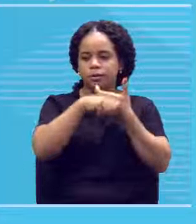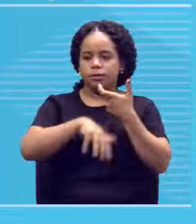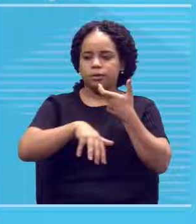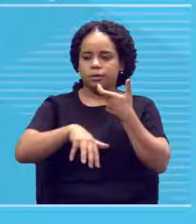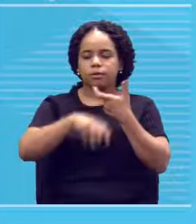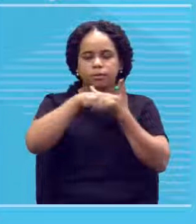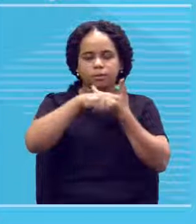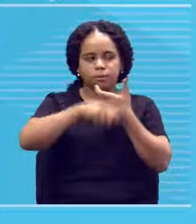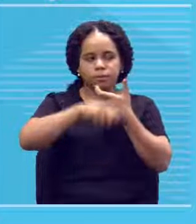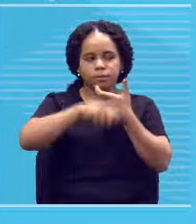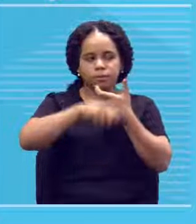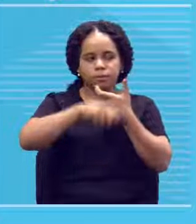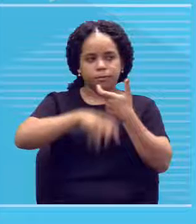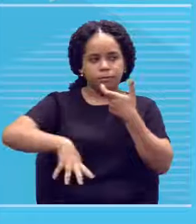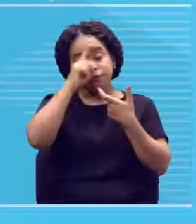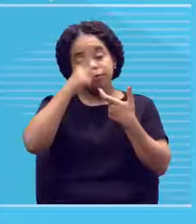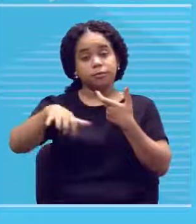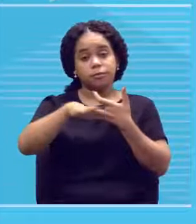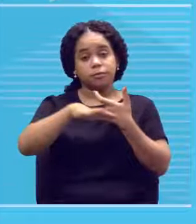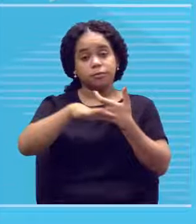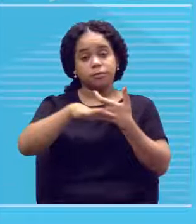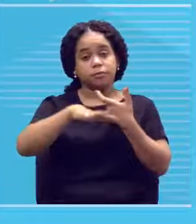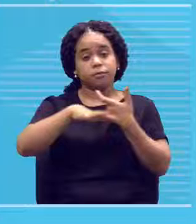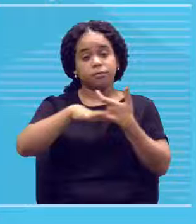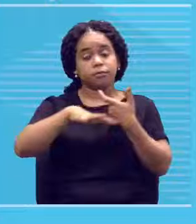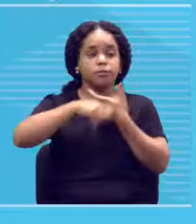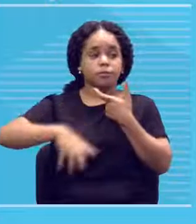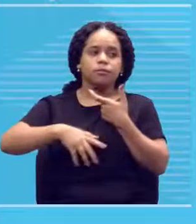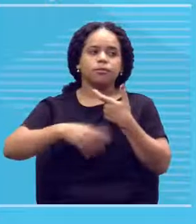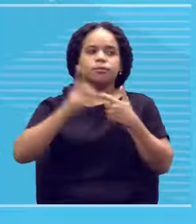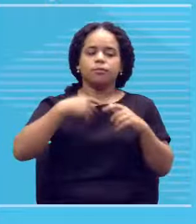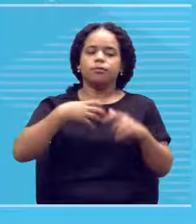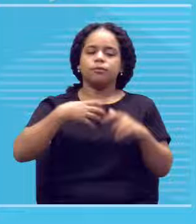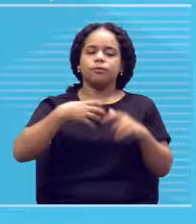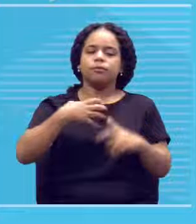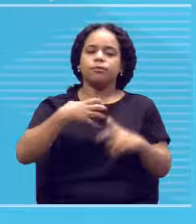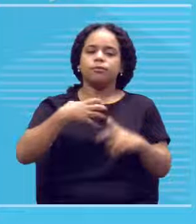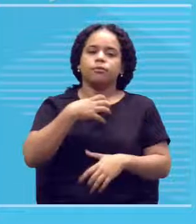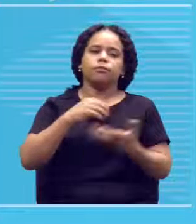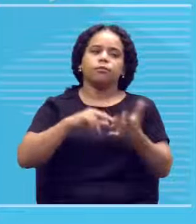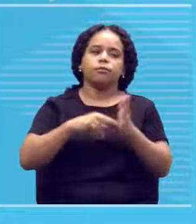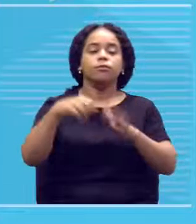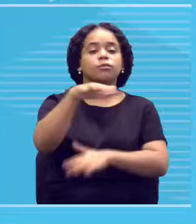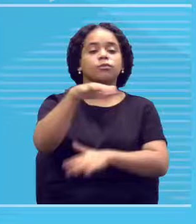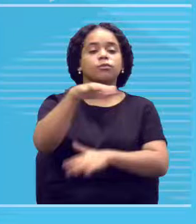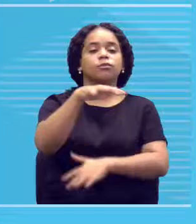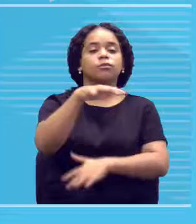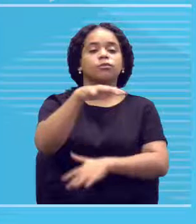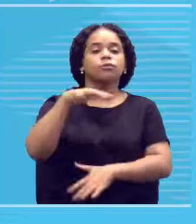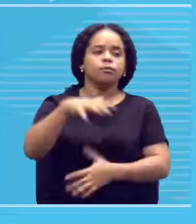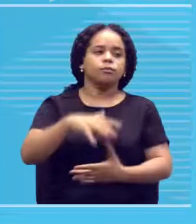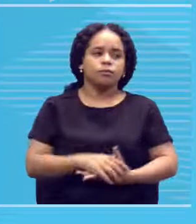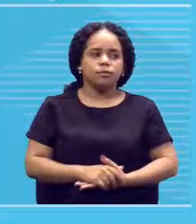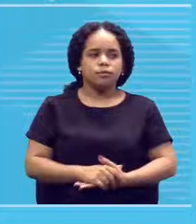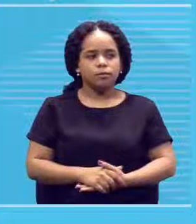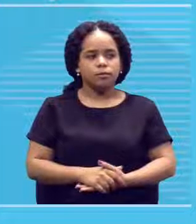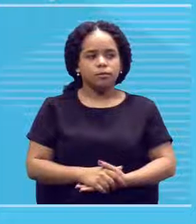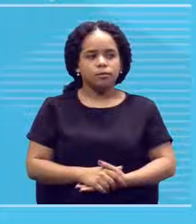daqueles tem uma ideia geral tá bom sentido geral geral geral